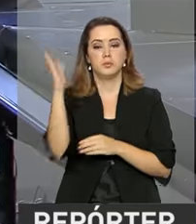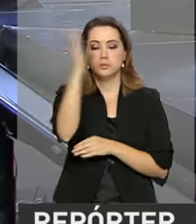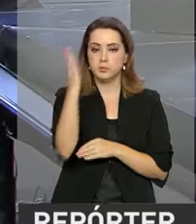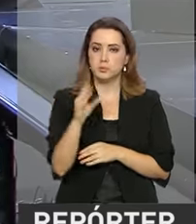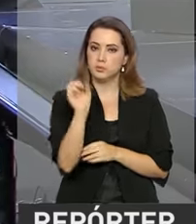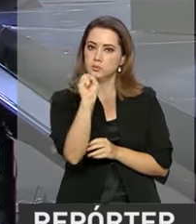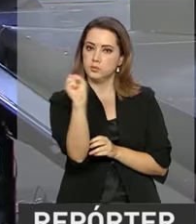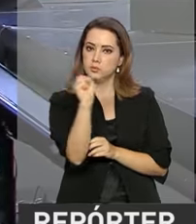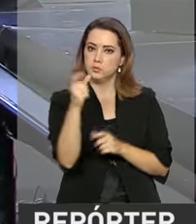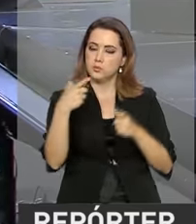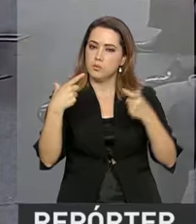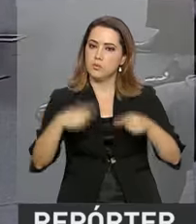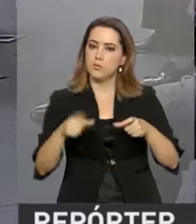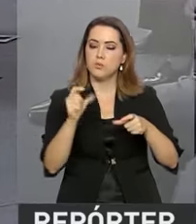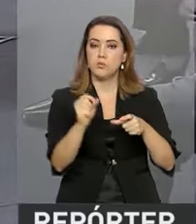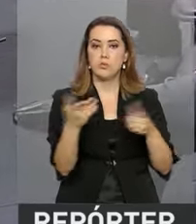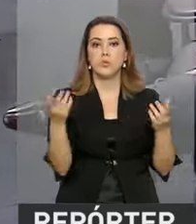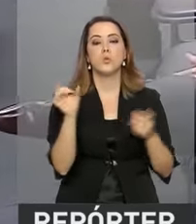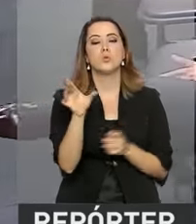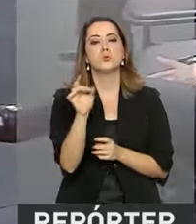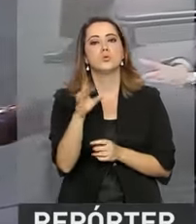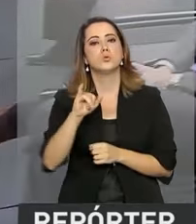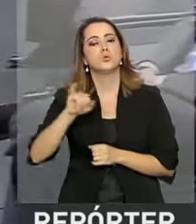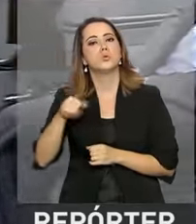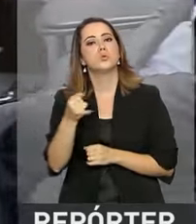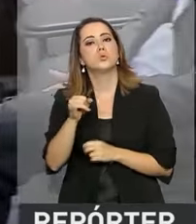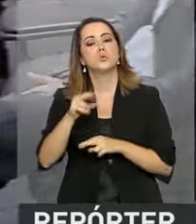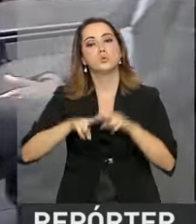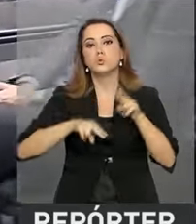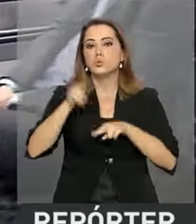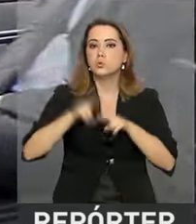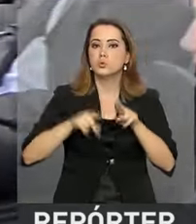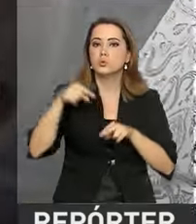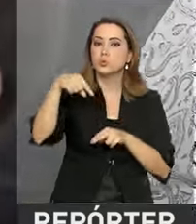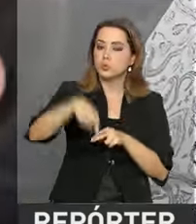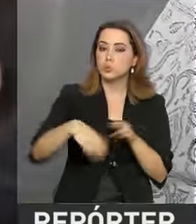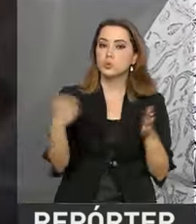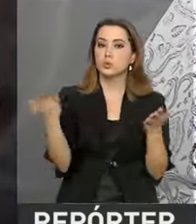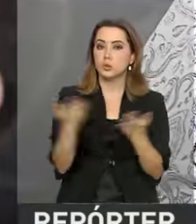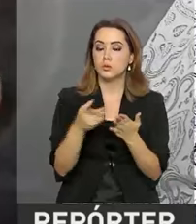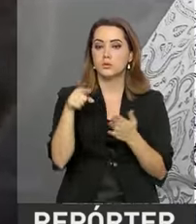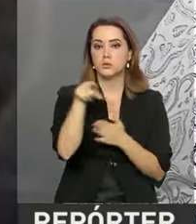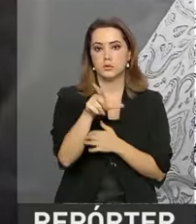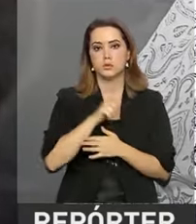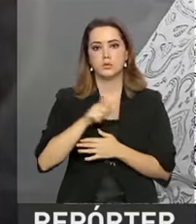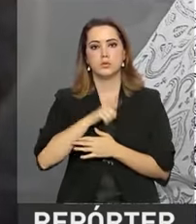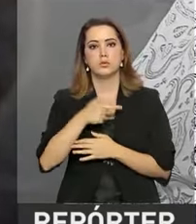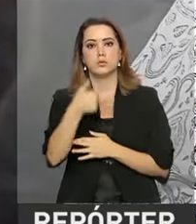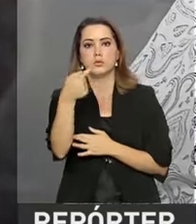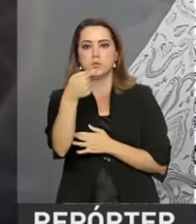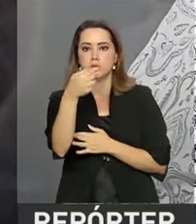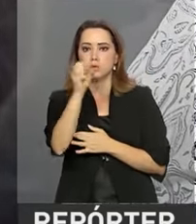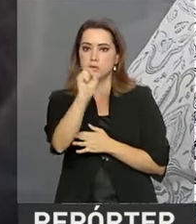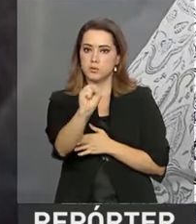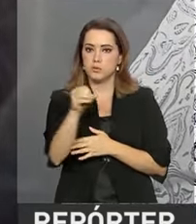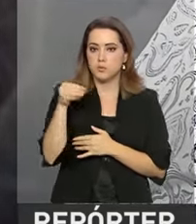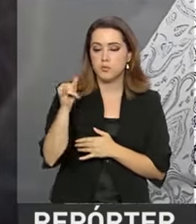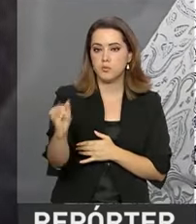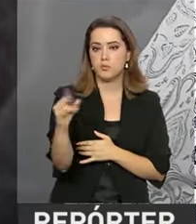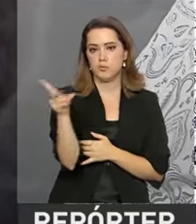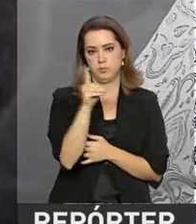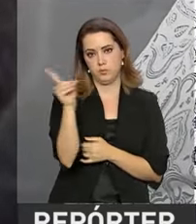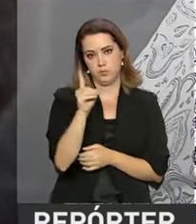de investimentos estrangeiros. Só de junho de 2015 a junho deste ano, o país recebeu 78 bilhões